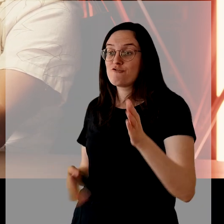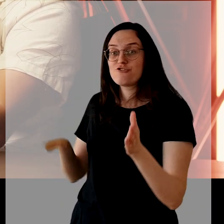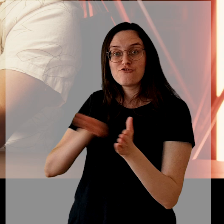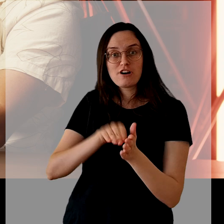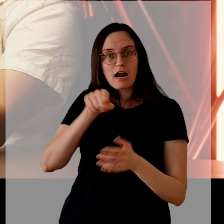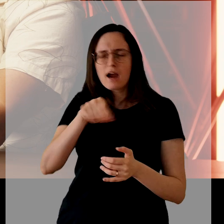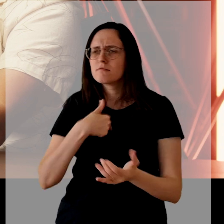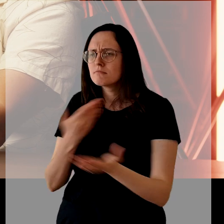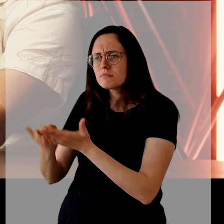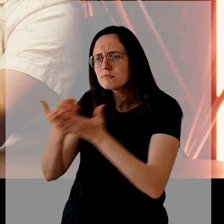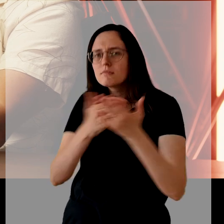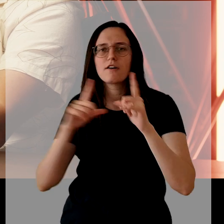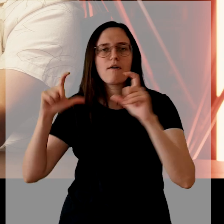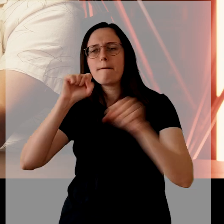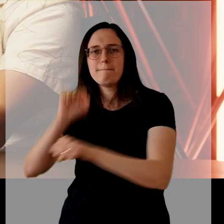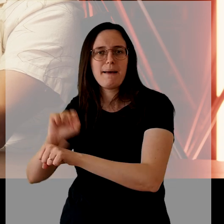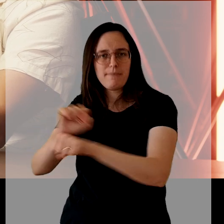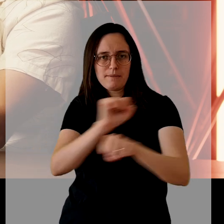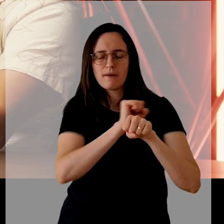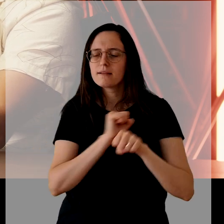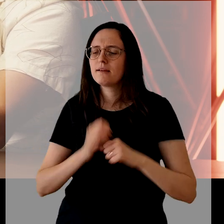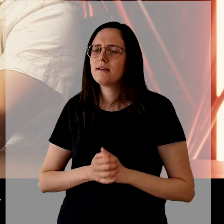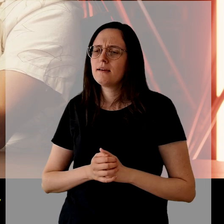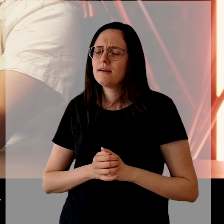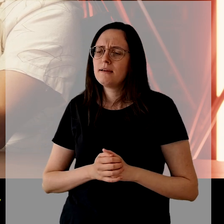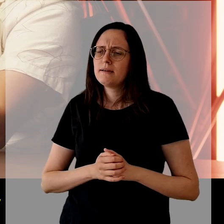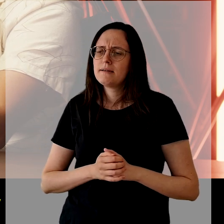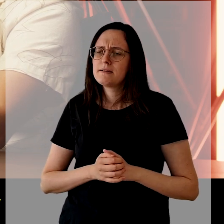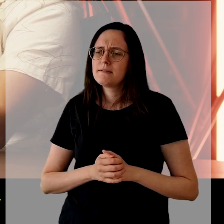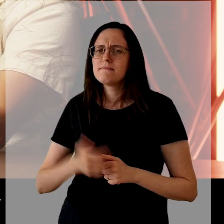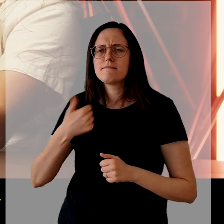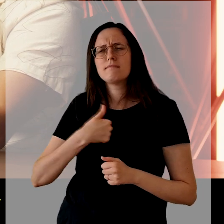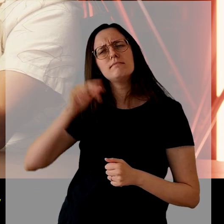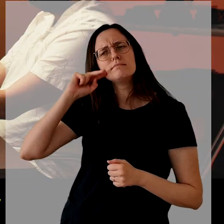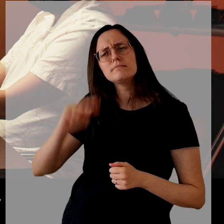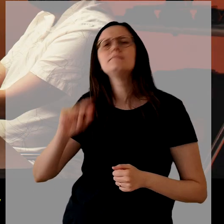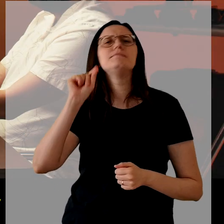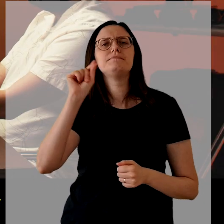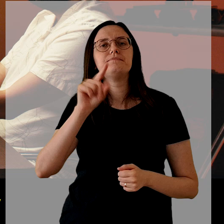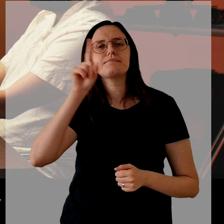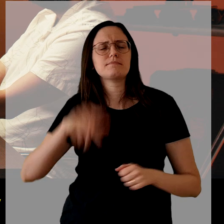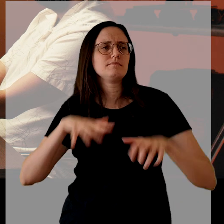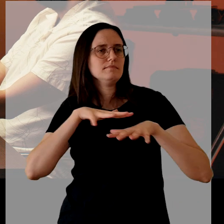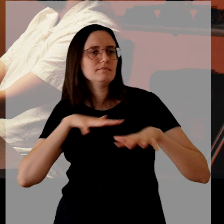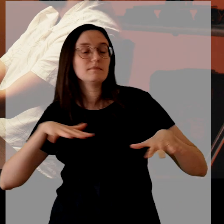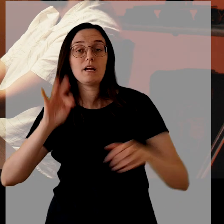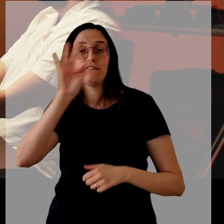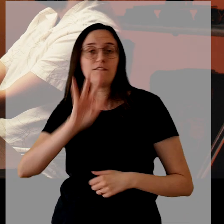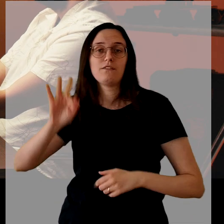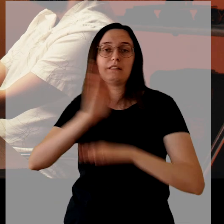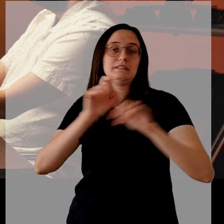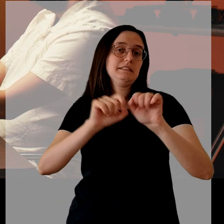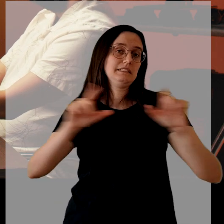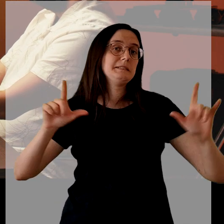lá, que eu fui estudar fotografia parada, eu me deparei com um universo de uma faculdade de